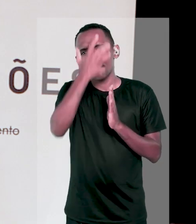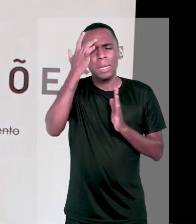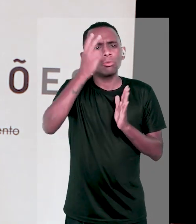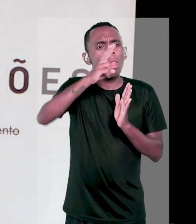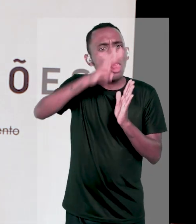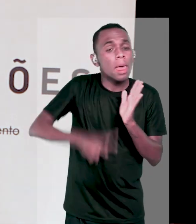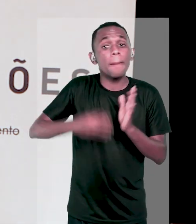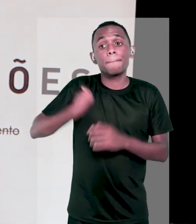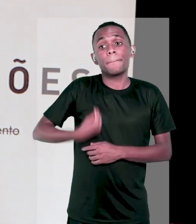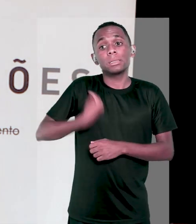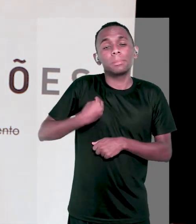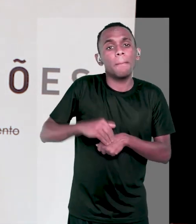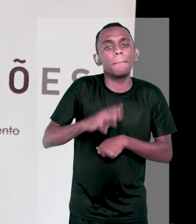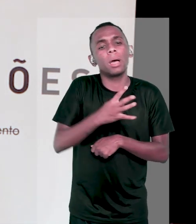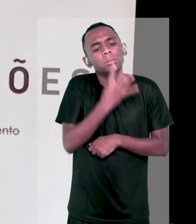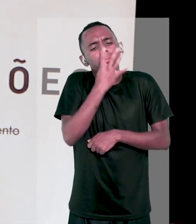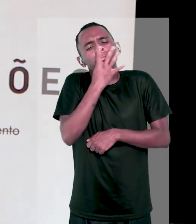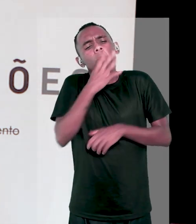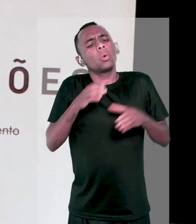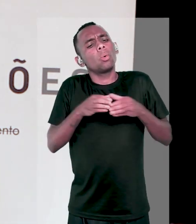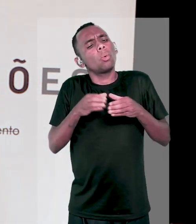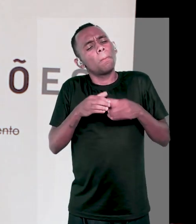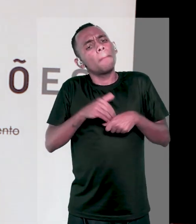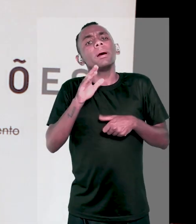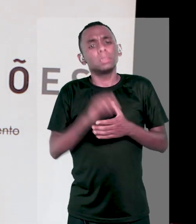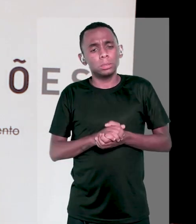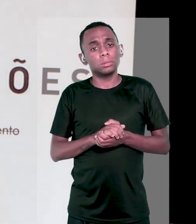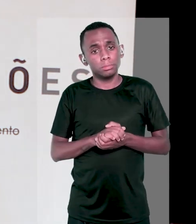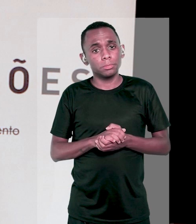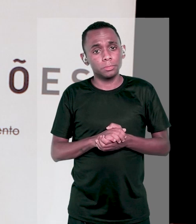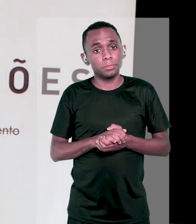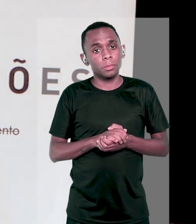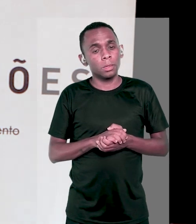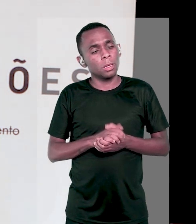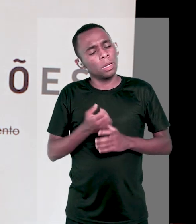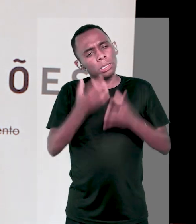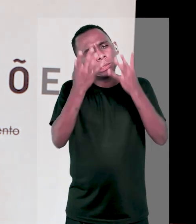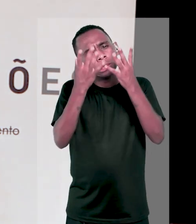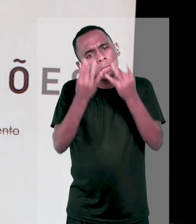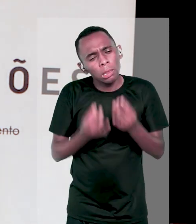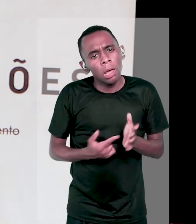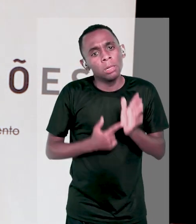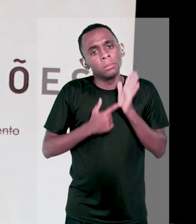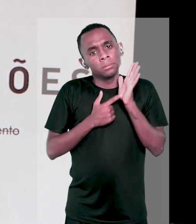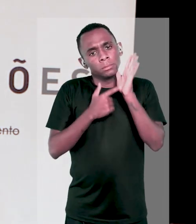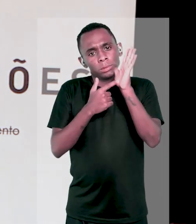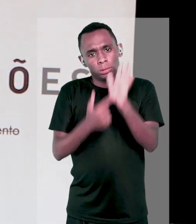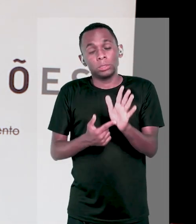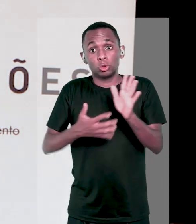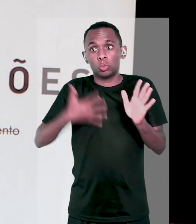entusiasmo aquilo que em princípio ele e os seus discípulos estão estão vendo